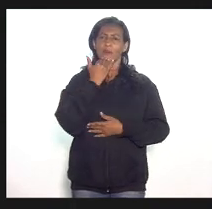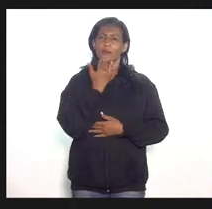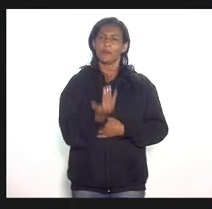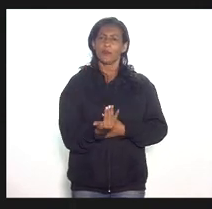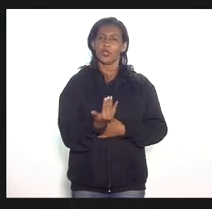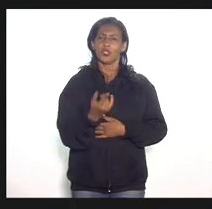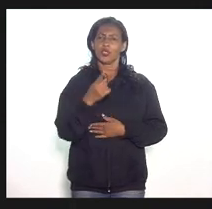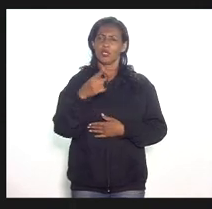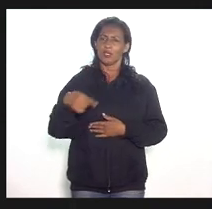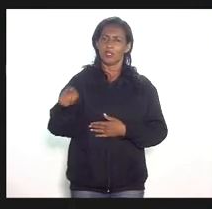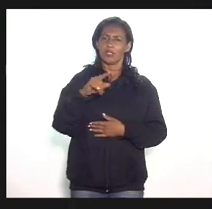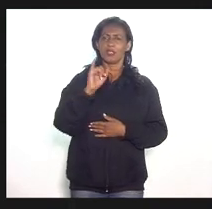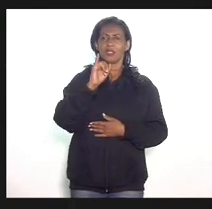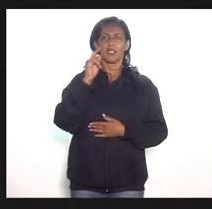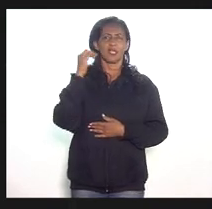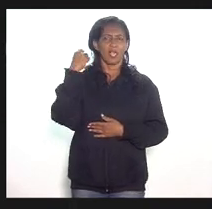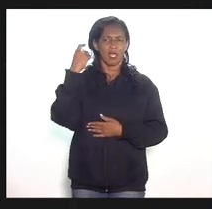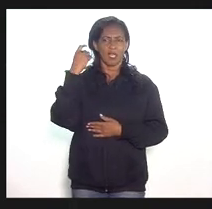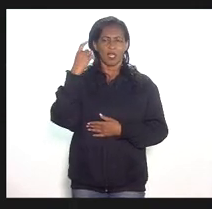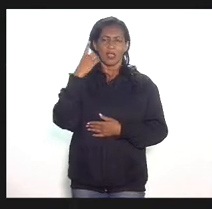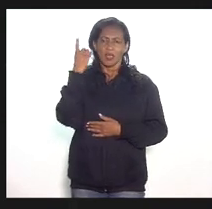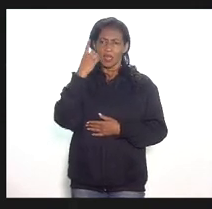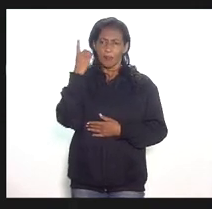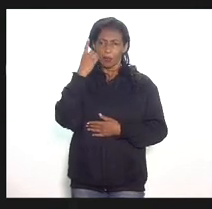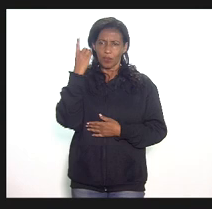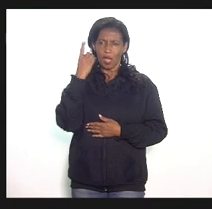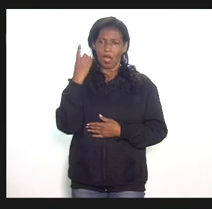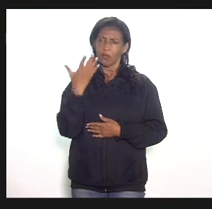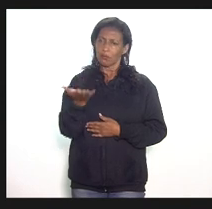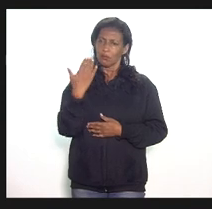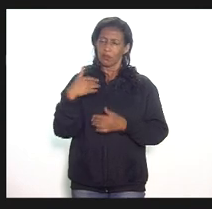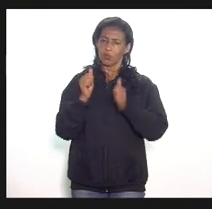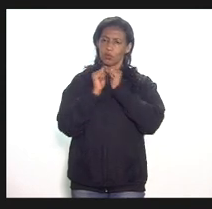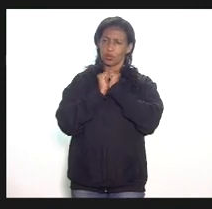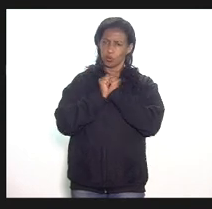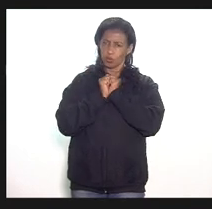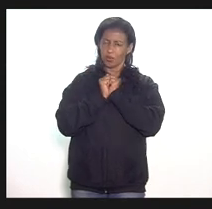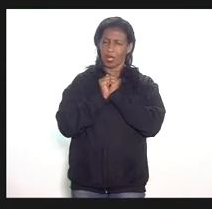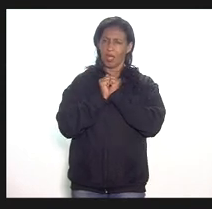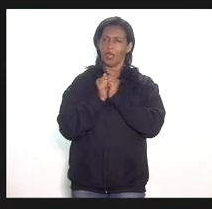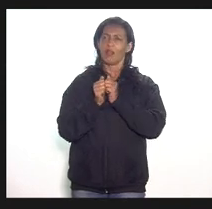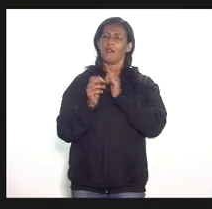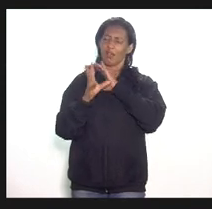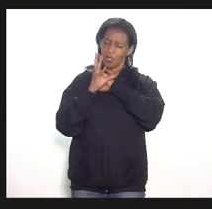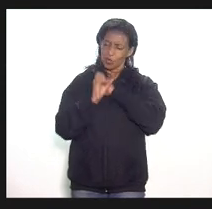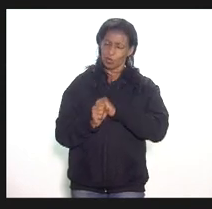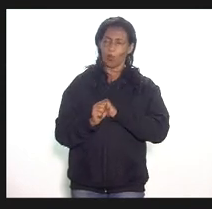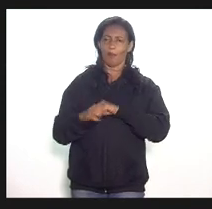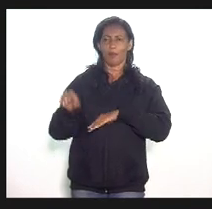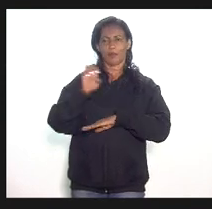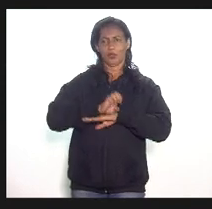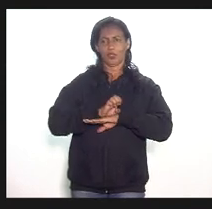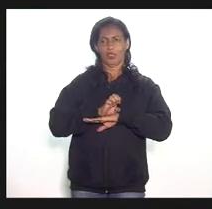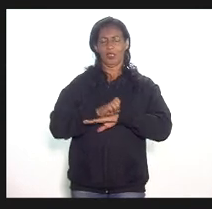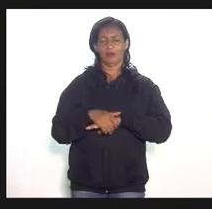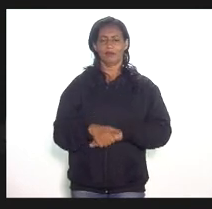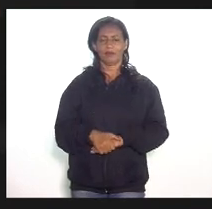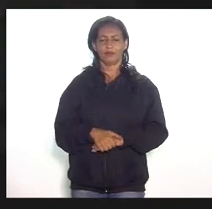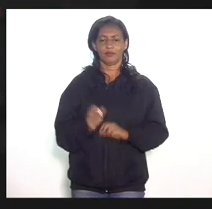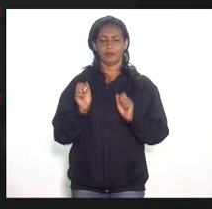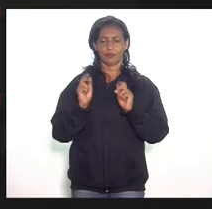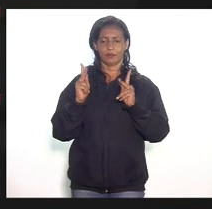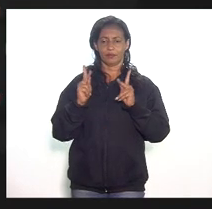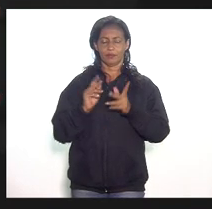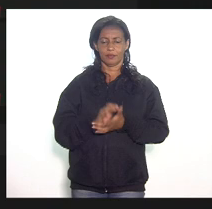dessa frente parlamentar, fica aí, estando meu convite para o mesmo, eu tenho certeza que vai somar muito para o nosso Estado. Ok,